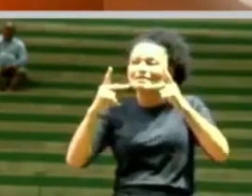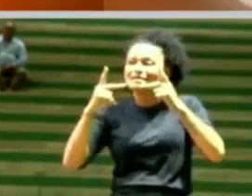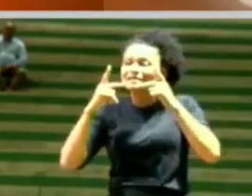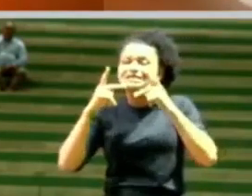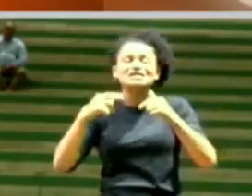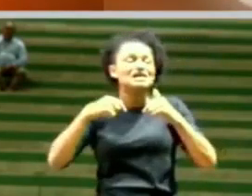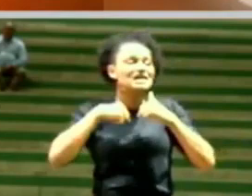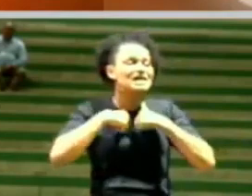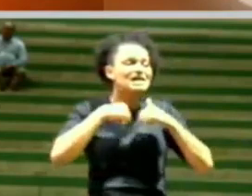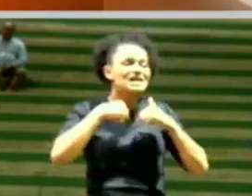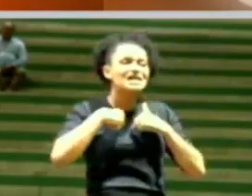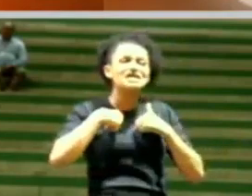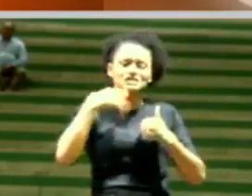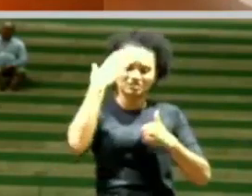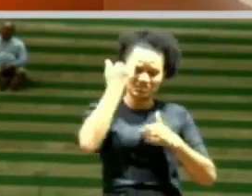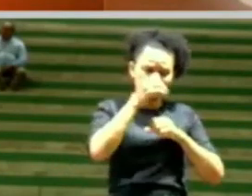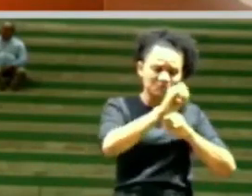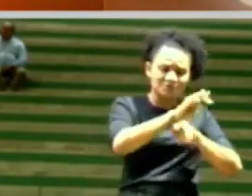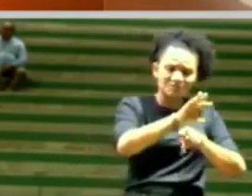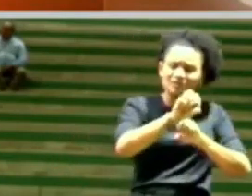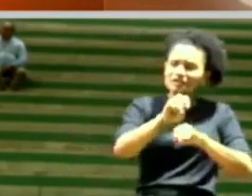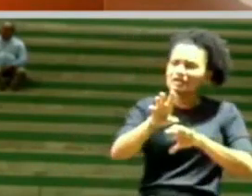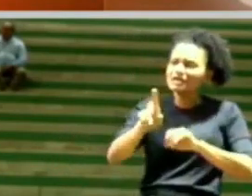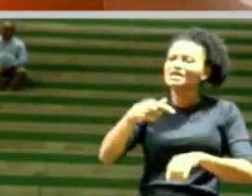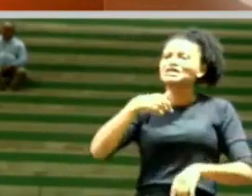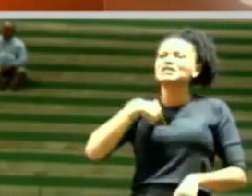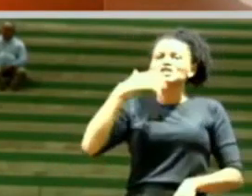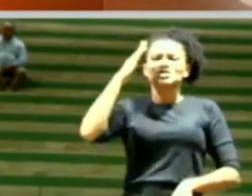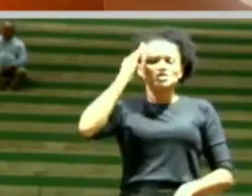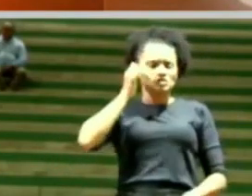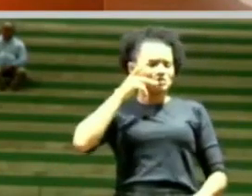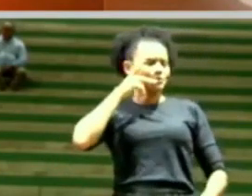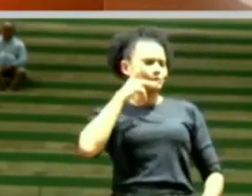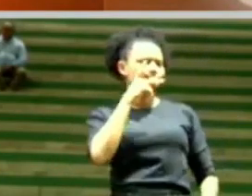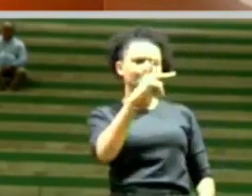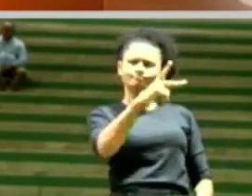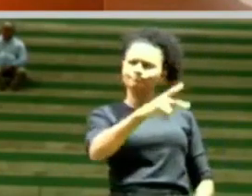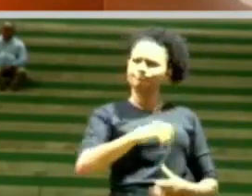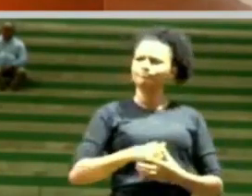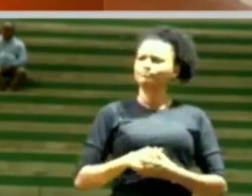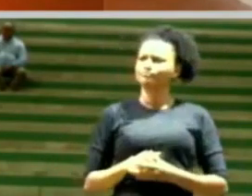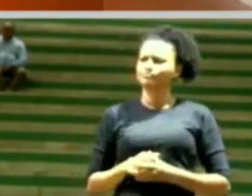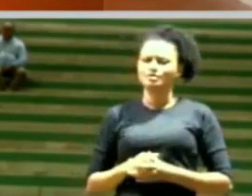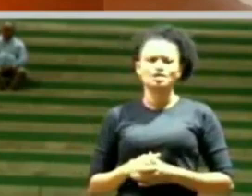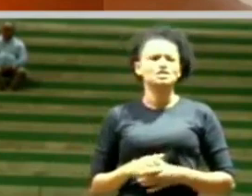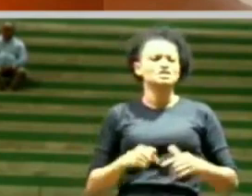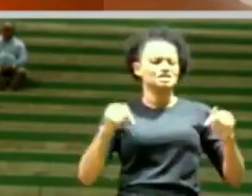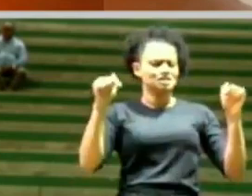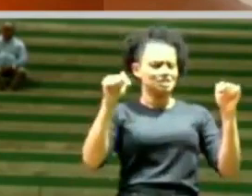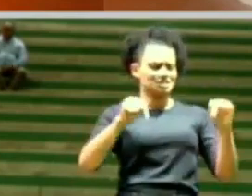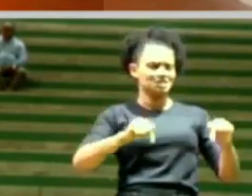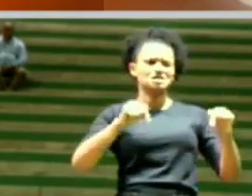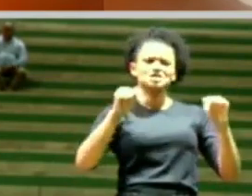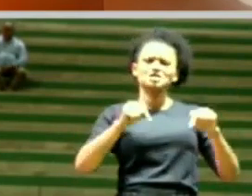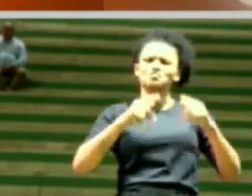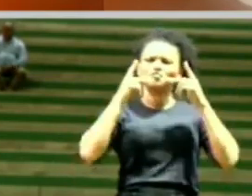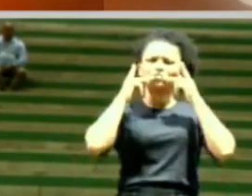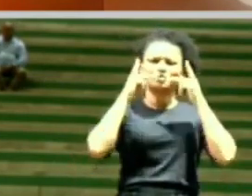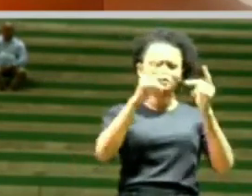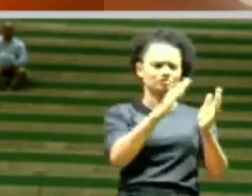Eu sei quando eu estou ensinando. Mas eu sei quando eu estou profetizando. E aqui eu vou profetizar a